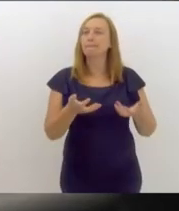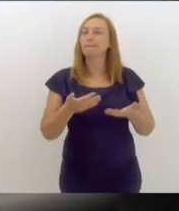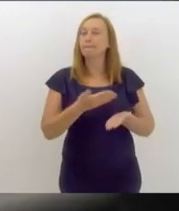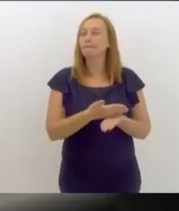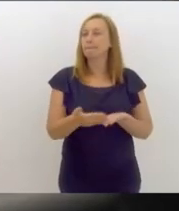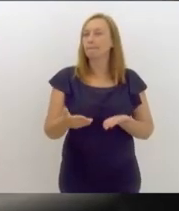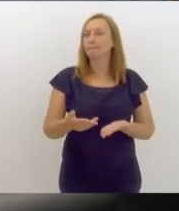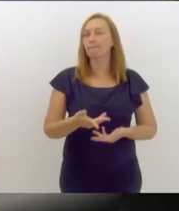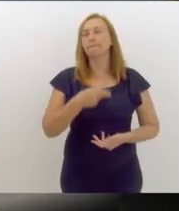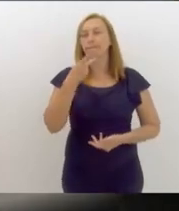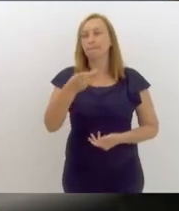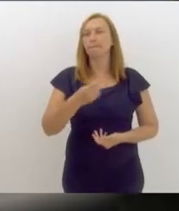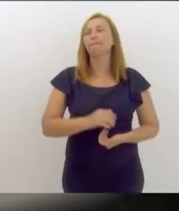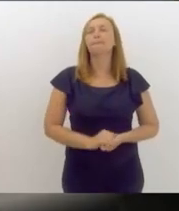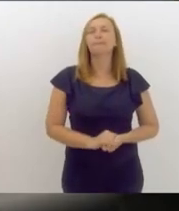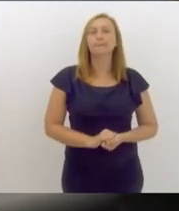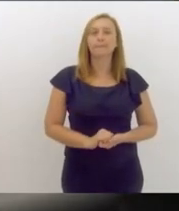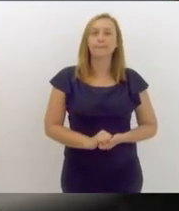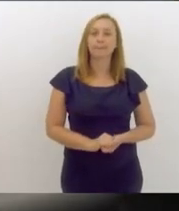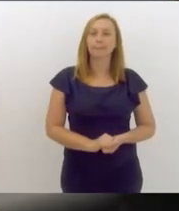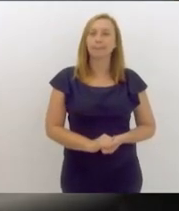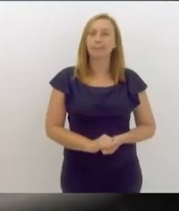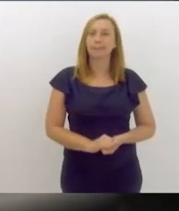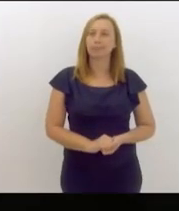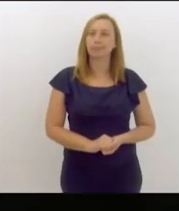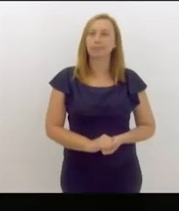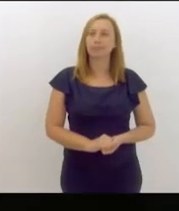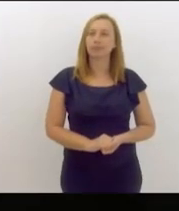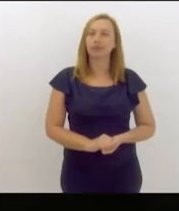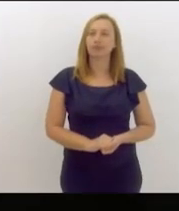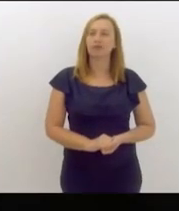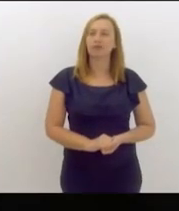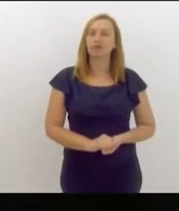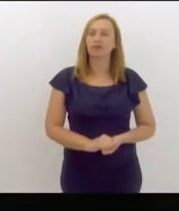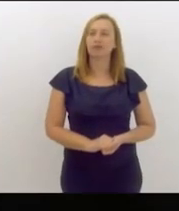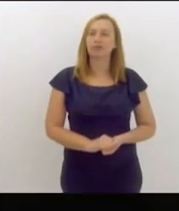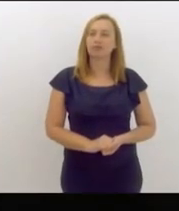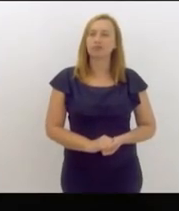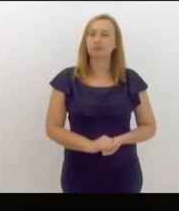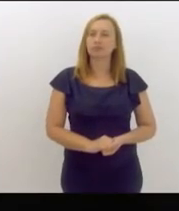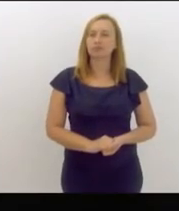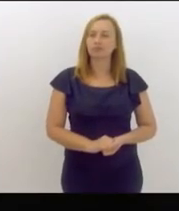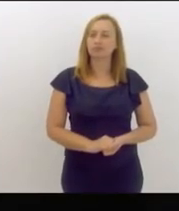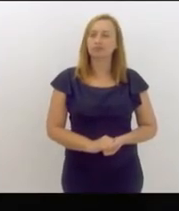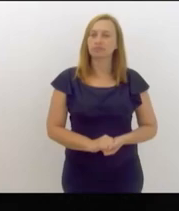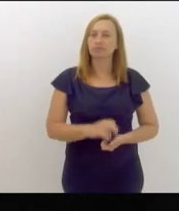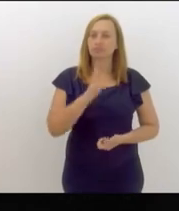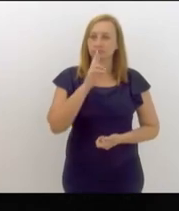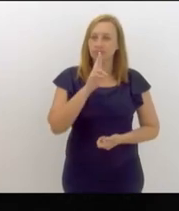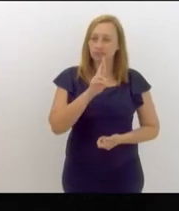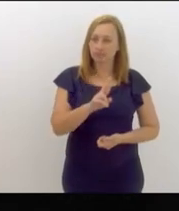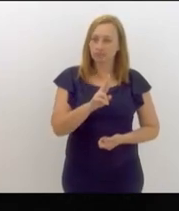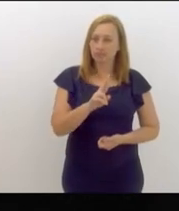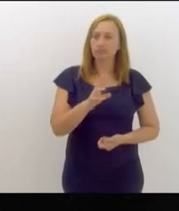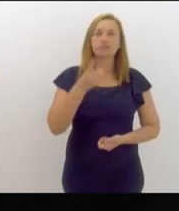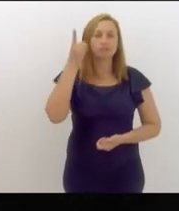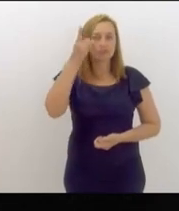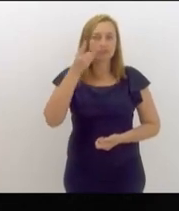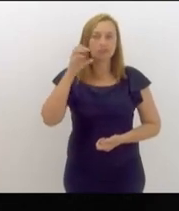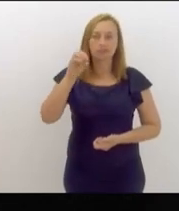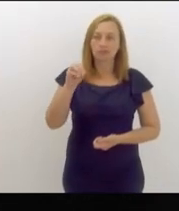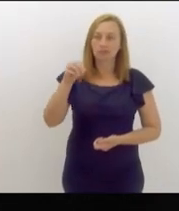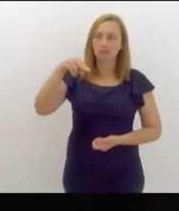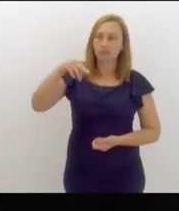a minha fala respondendo em parte ao Deputado Otoni de Paula pai